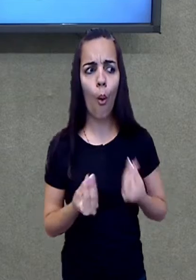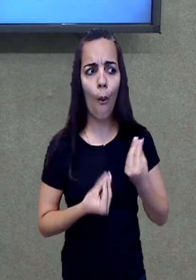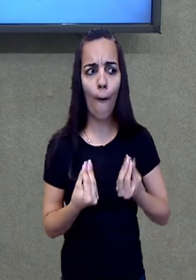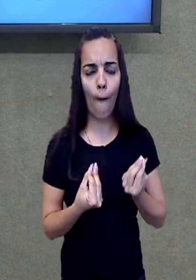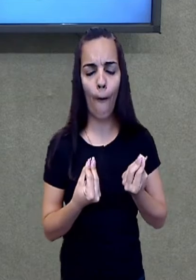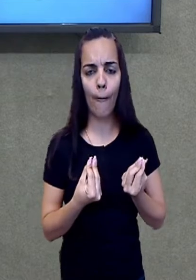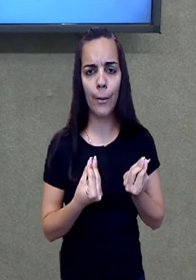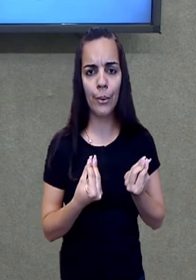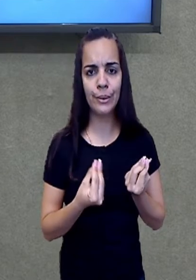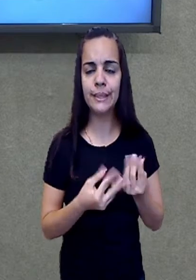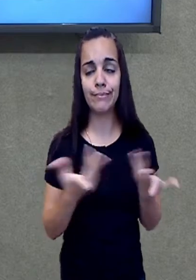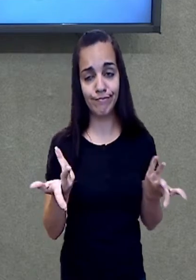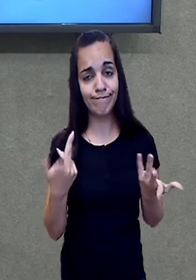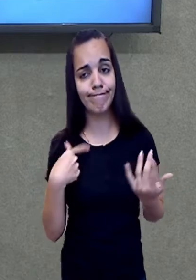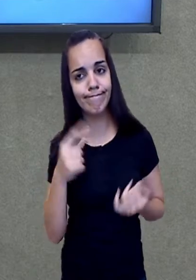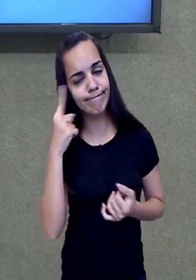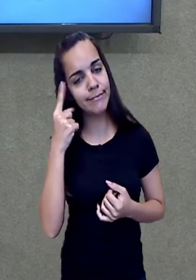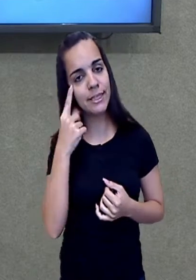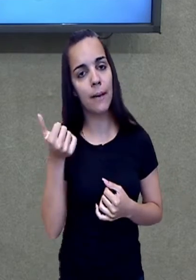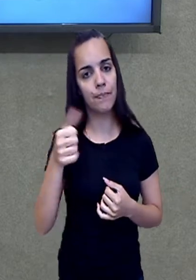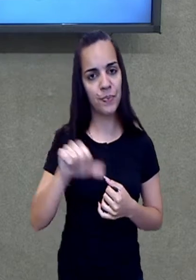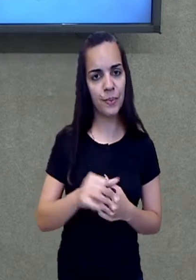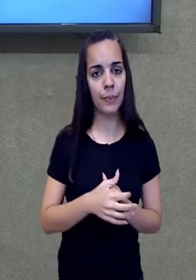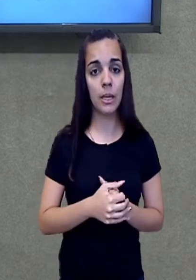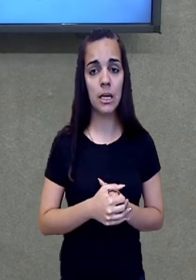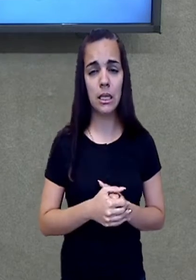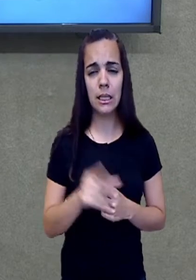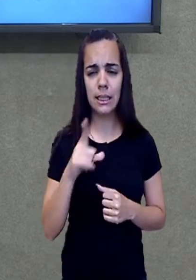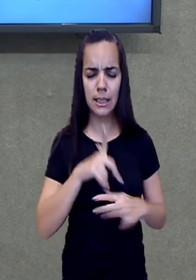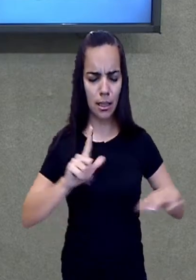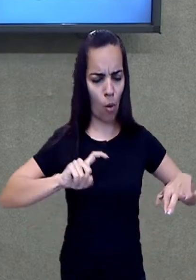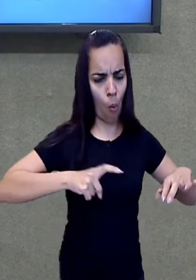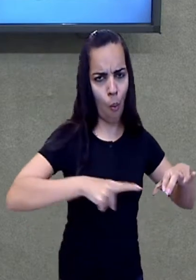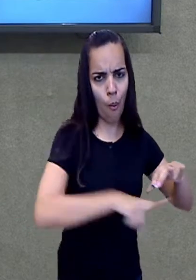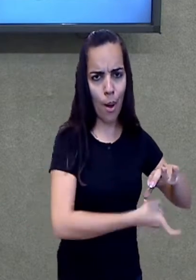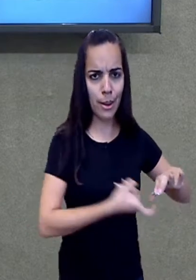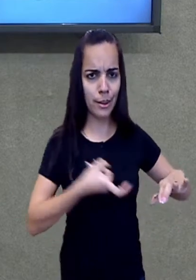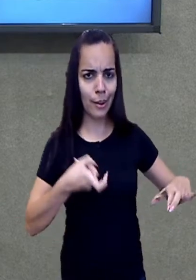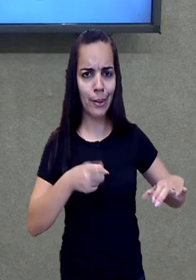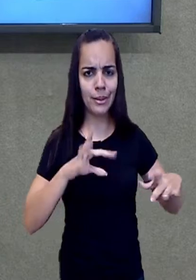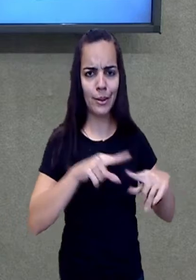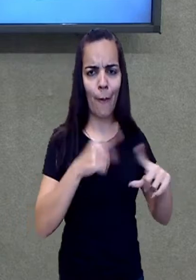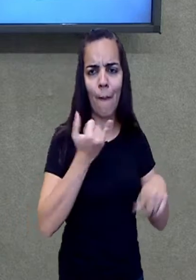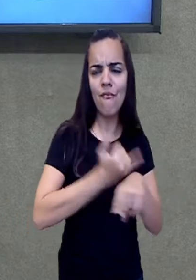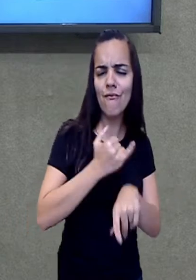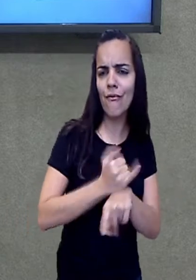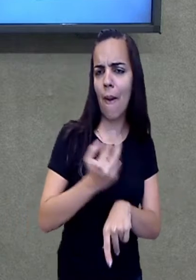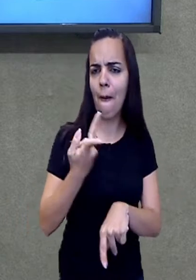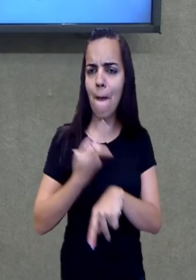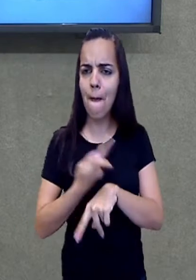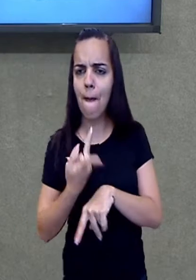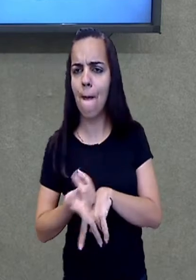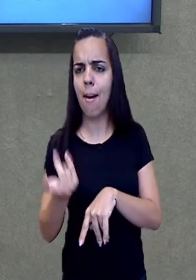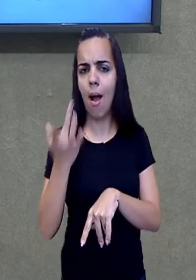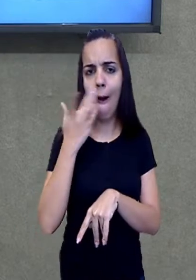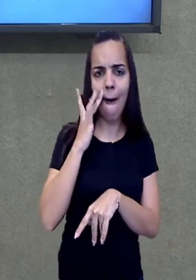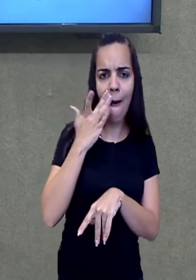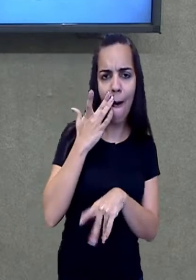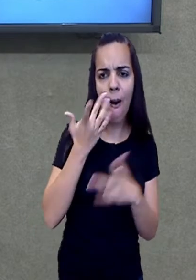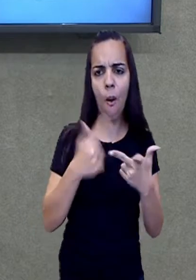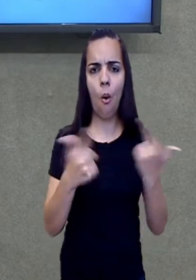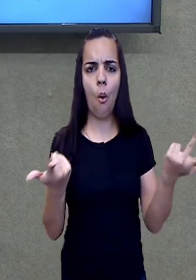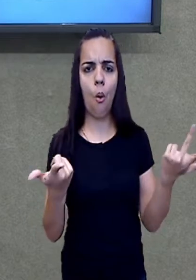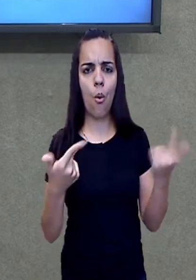e na produção desses minerais para a fabricação de outras